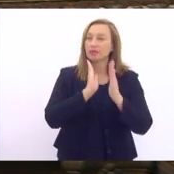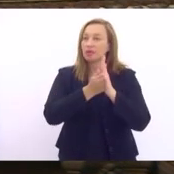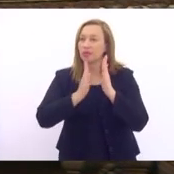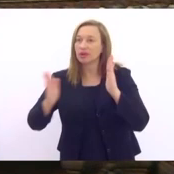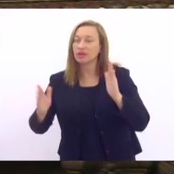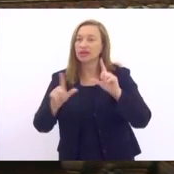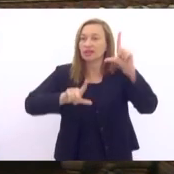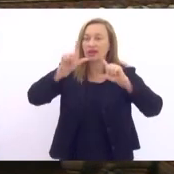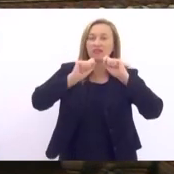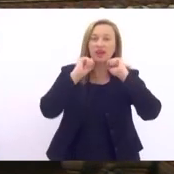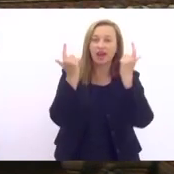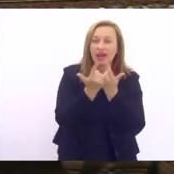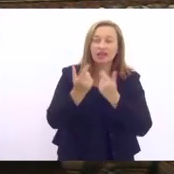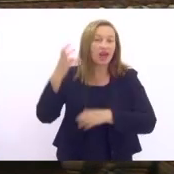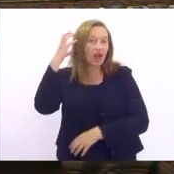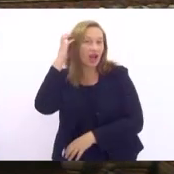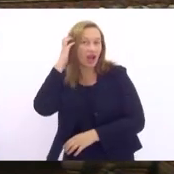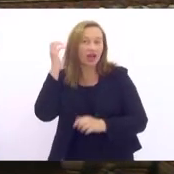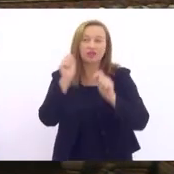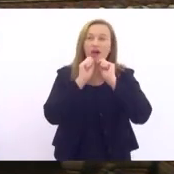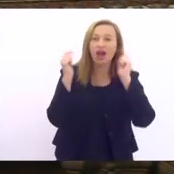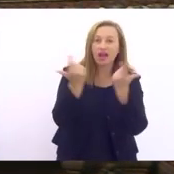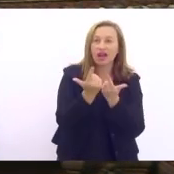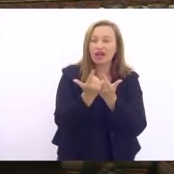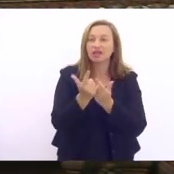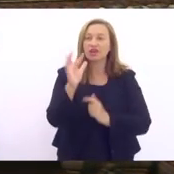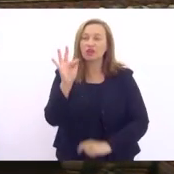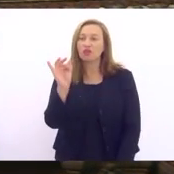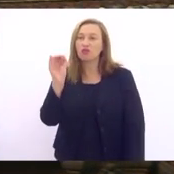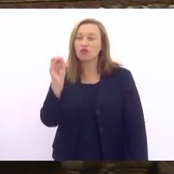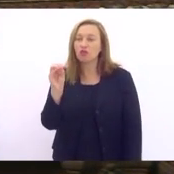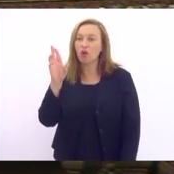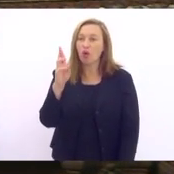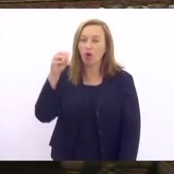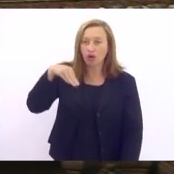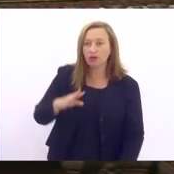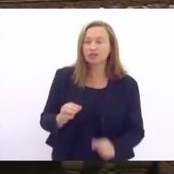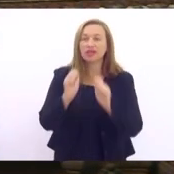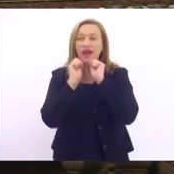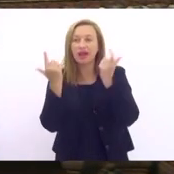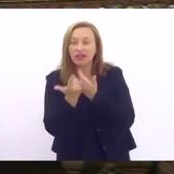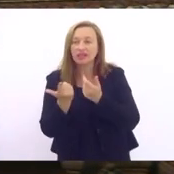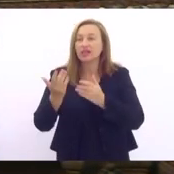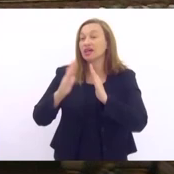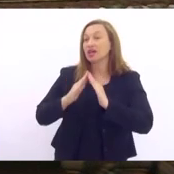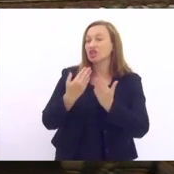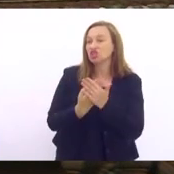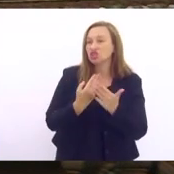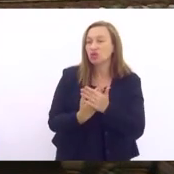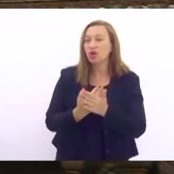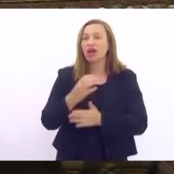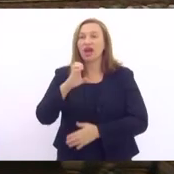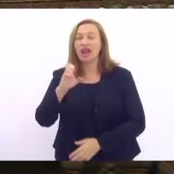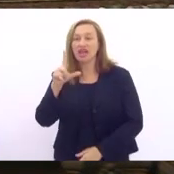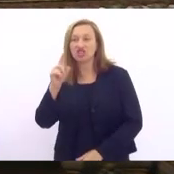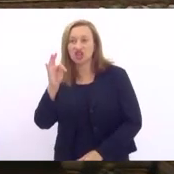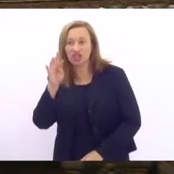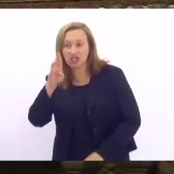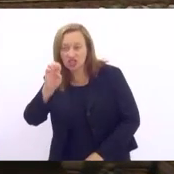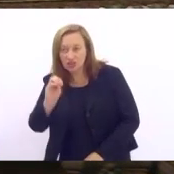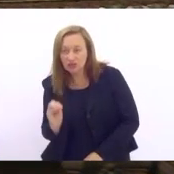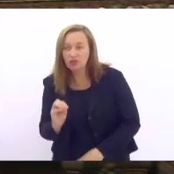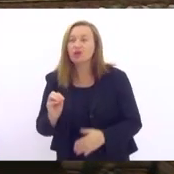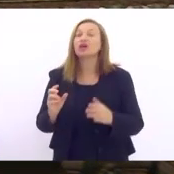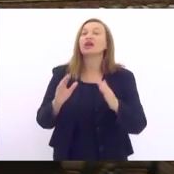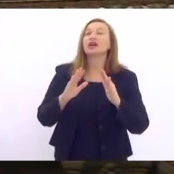Alerge, Fórum Permanente da Alerge, Escola do Legislativo, Informática, Recursos Humanos, Departamento da